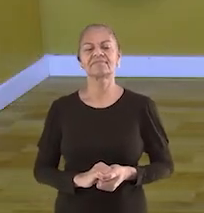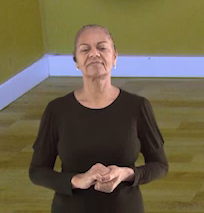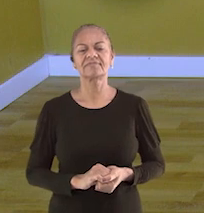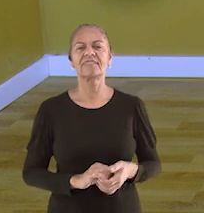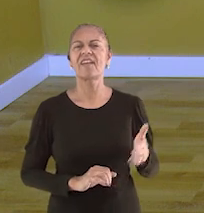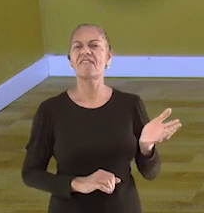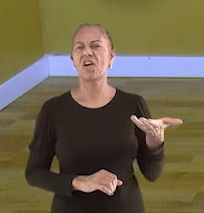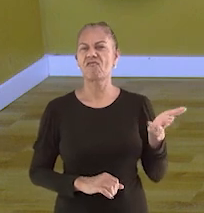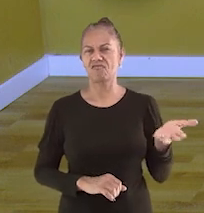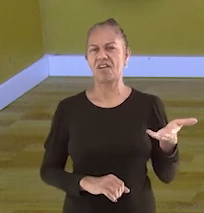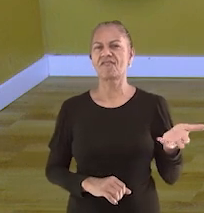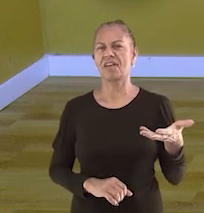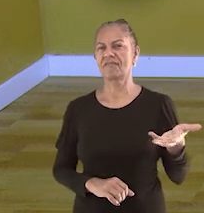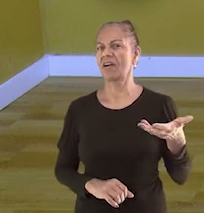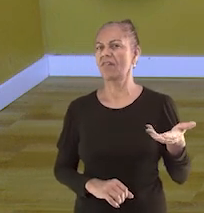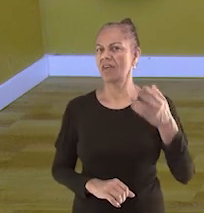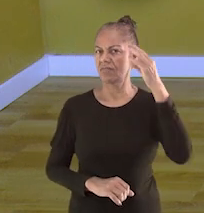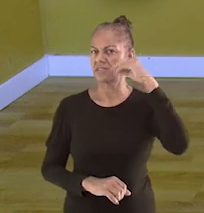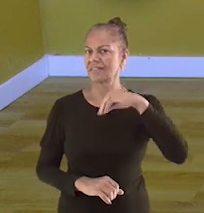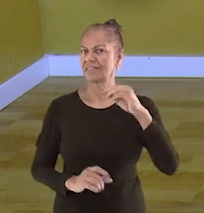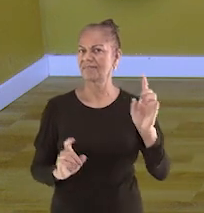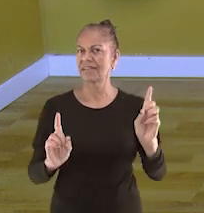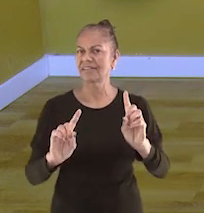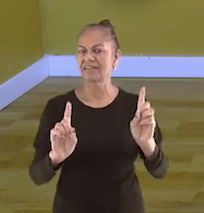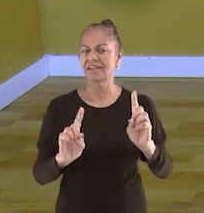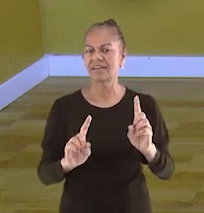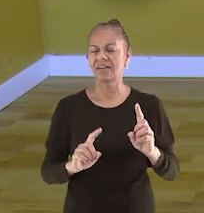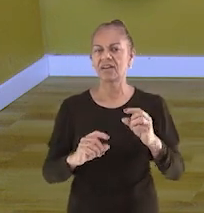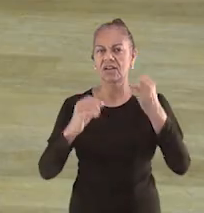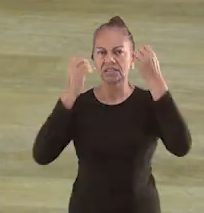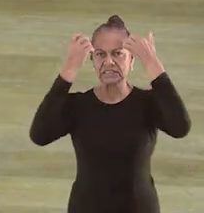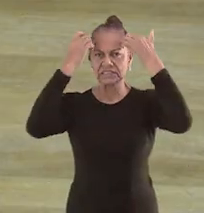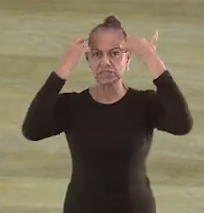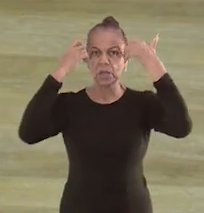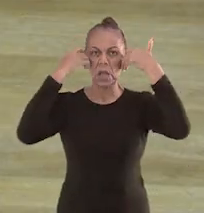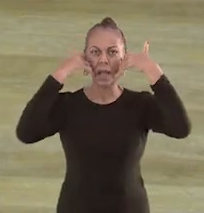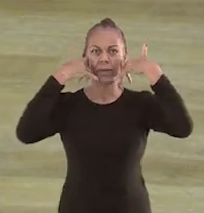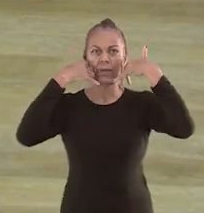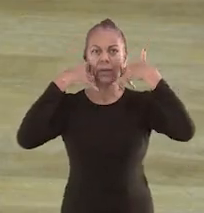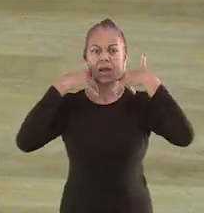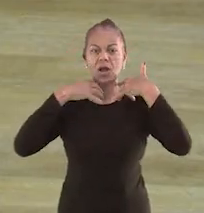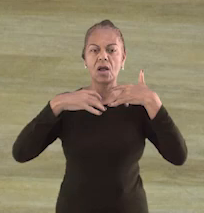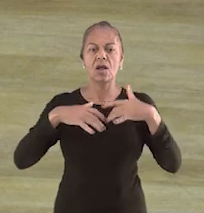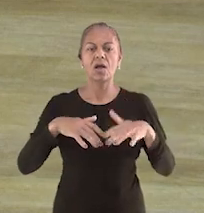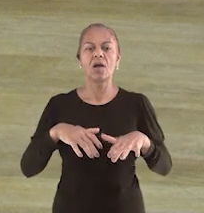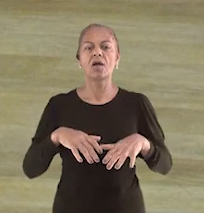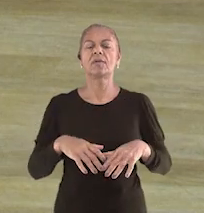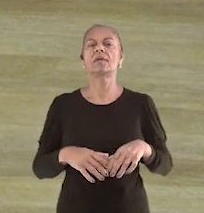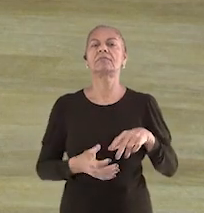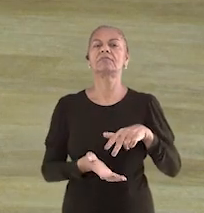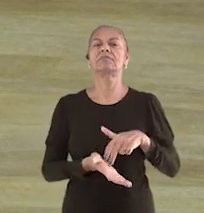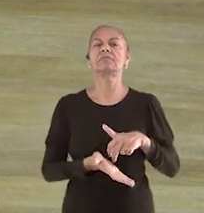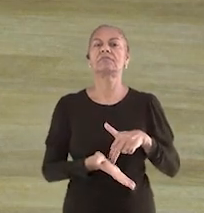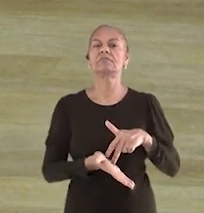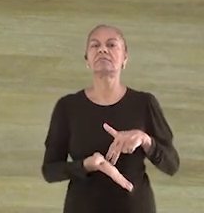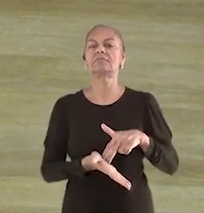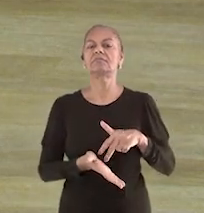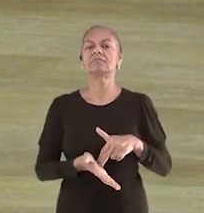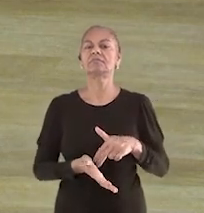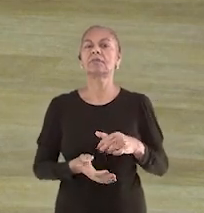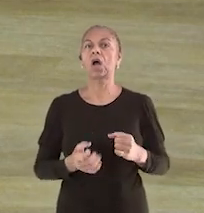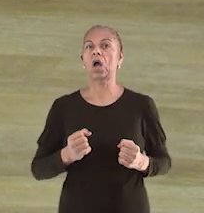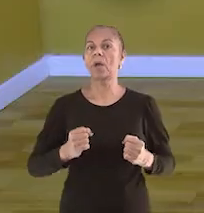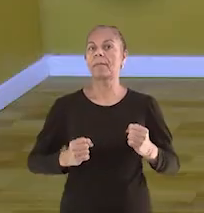comigo. Não desanima, não. O suor desce mesmo. Movimento, ó. Pernas e braços.